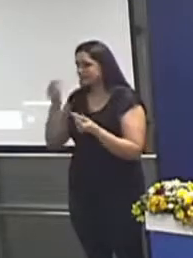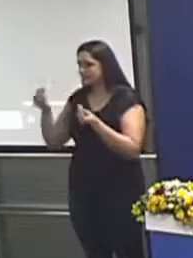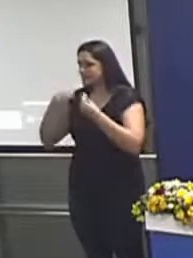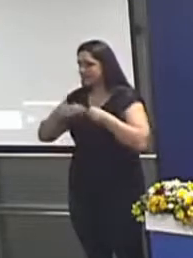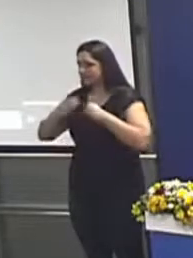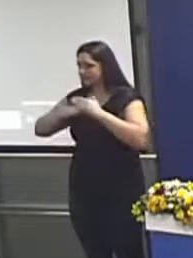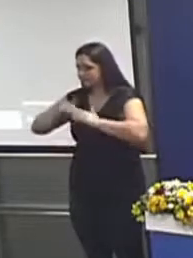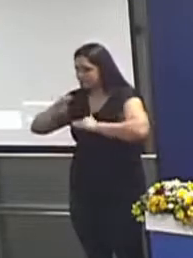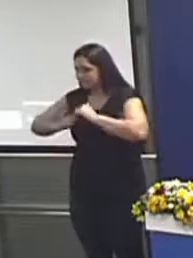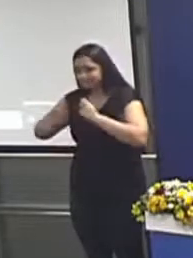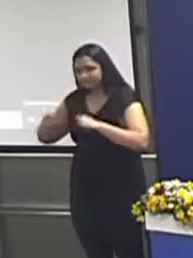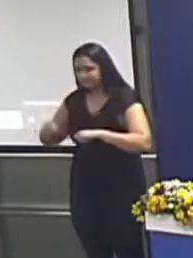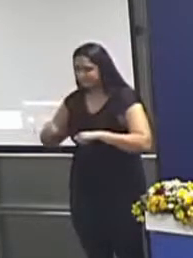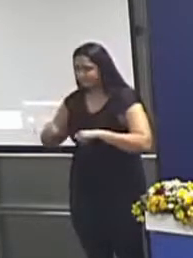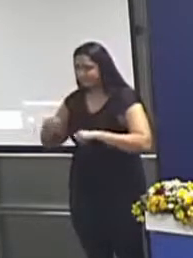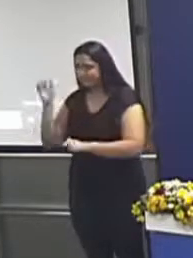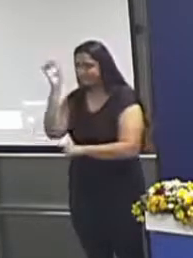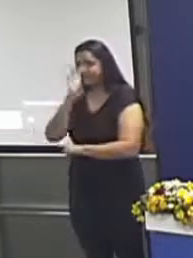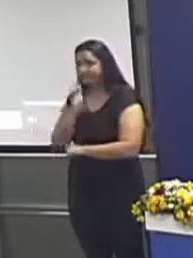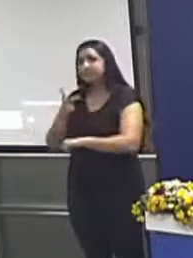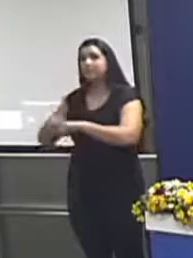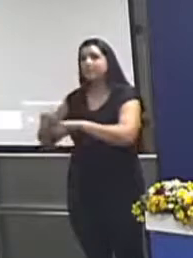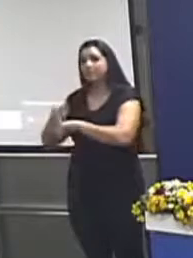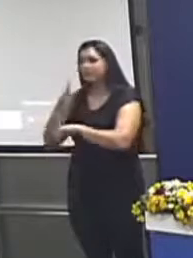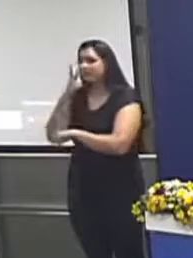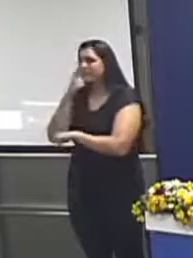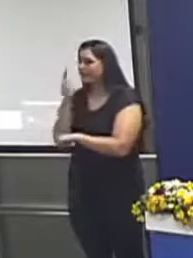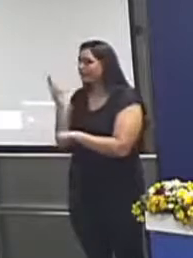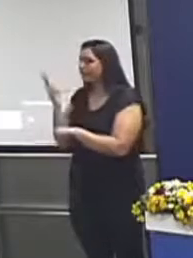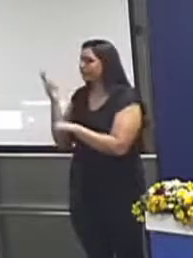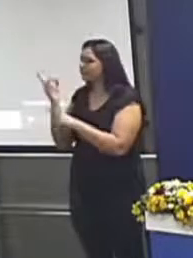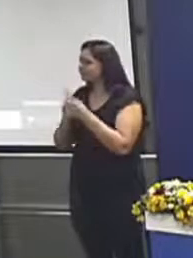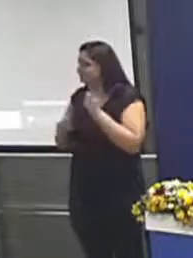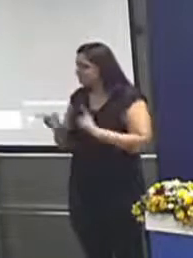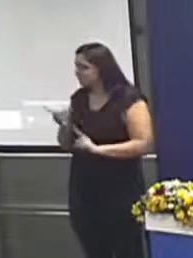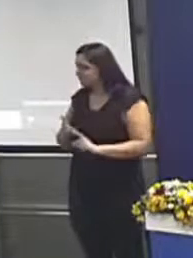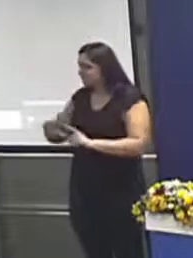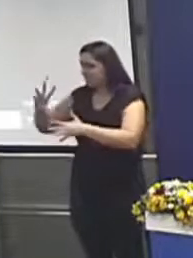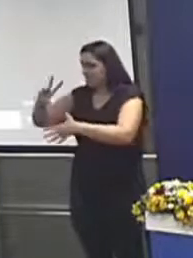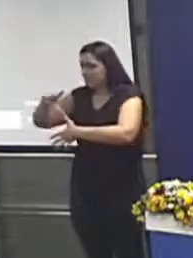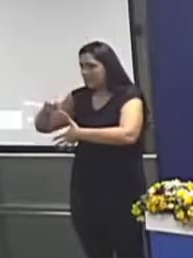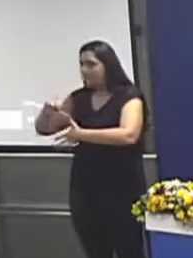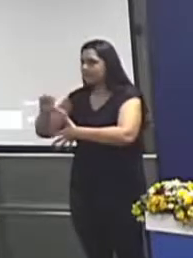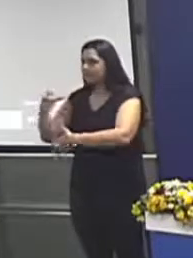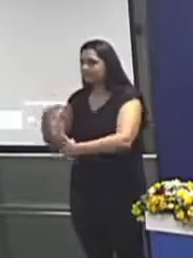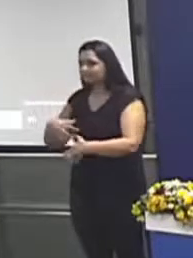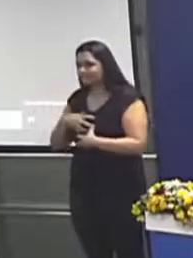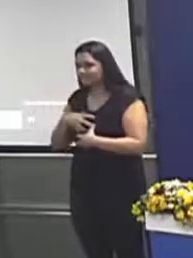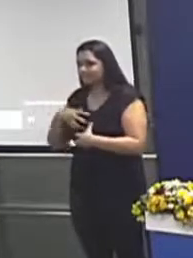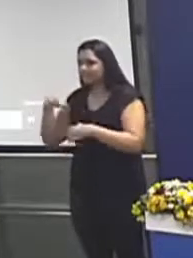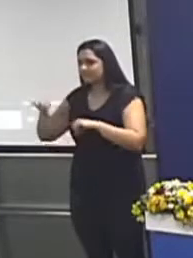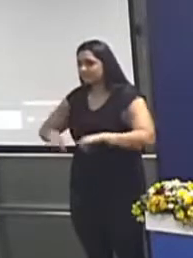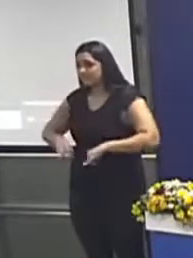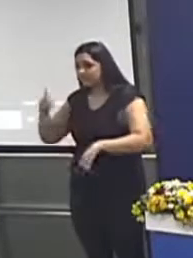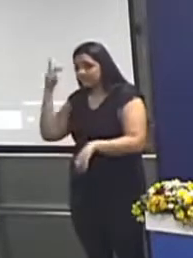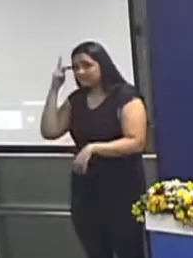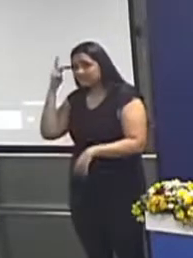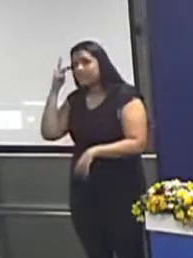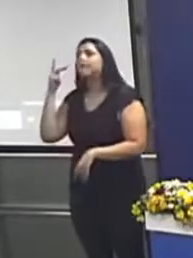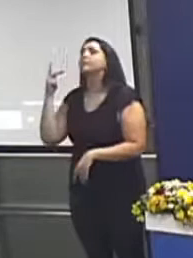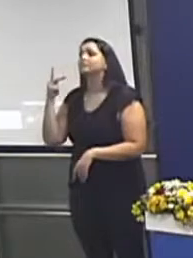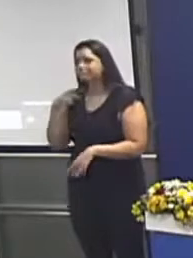incapacitação. O Brasil é o país mais deprimido da América Latina. São Paulo é a cidade com